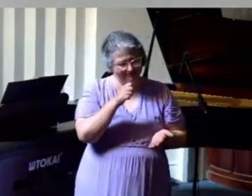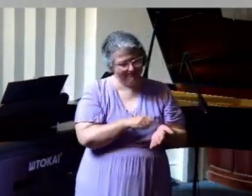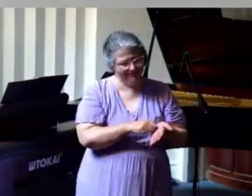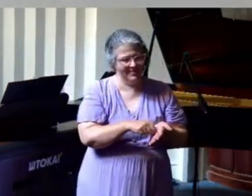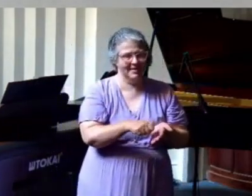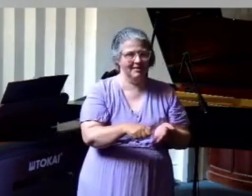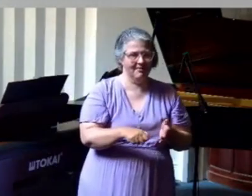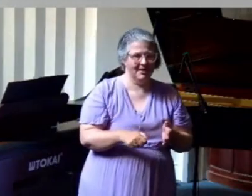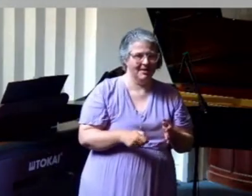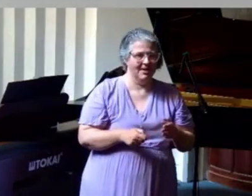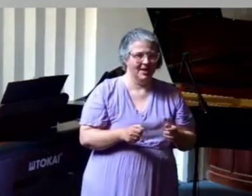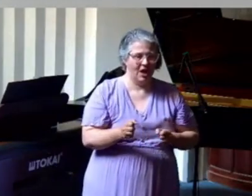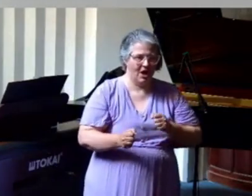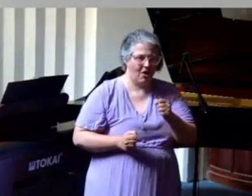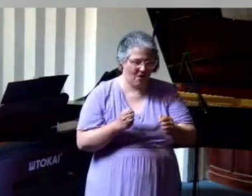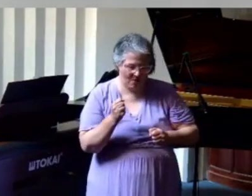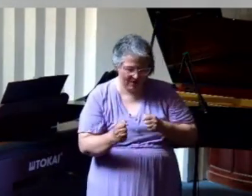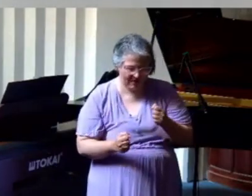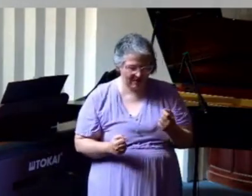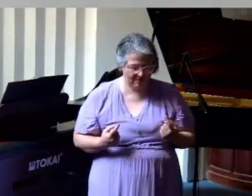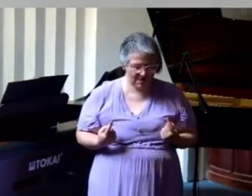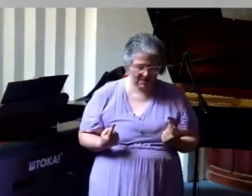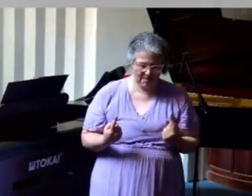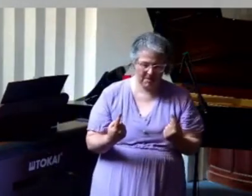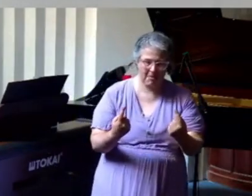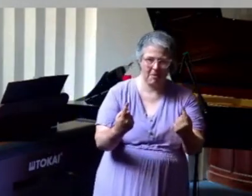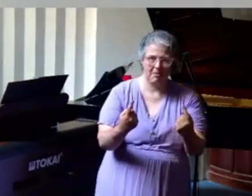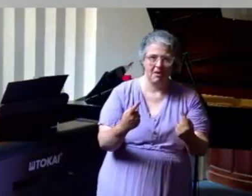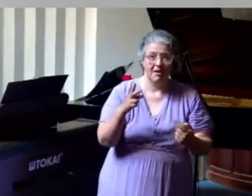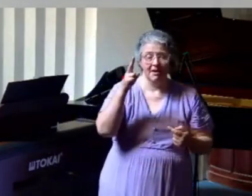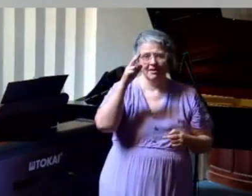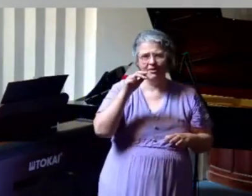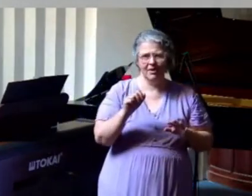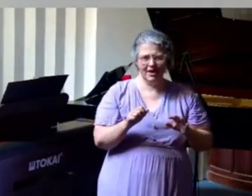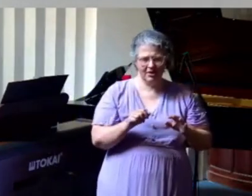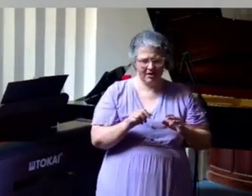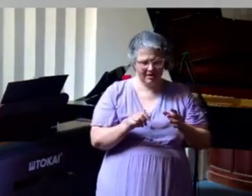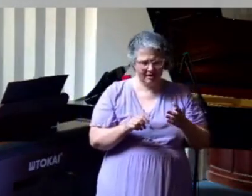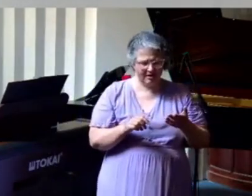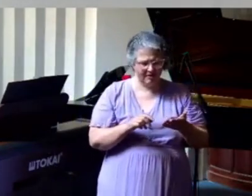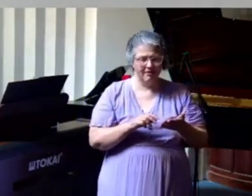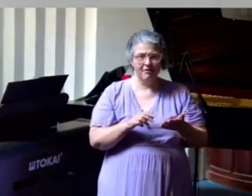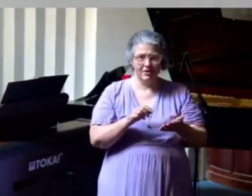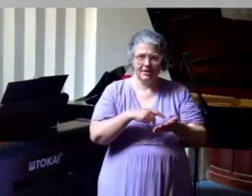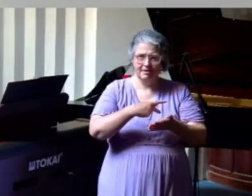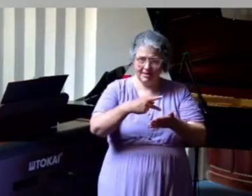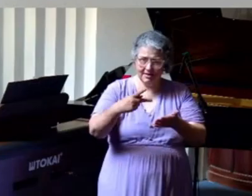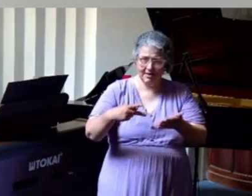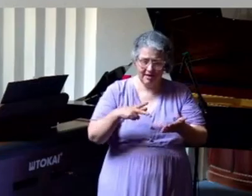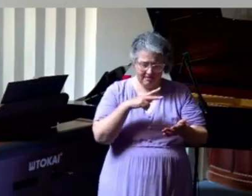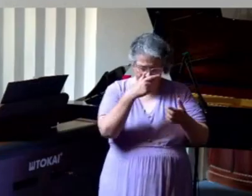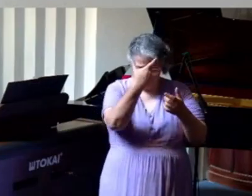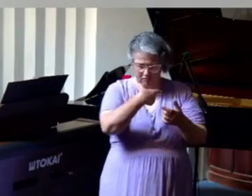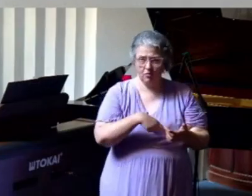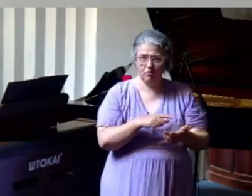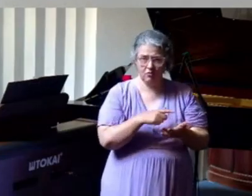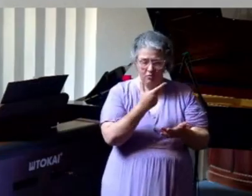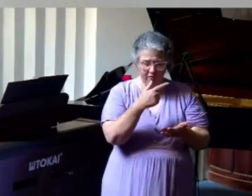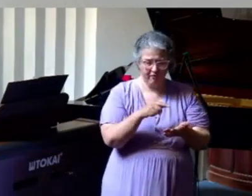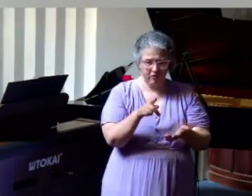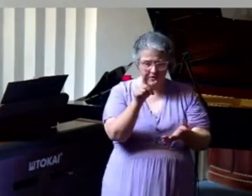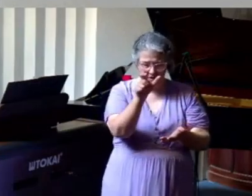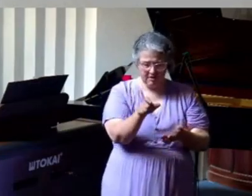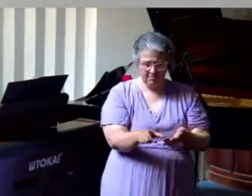e da tartaruga, desenhem vocês mesmos na caminhada de vocês ou na corrida de vocês. As